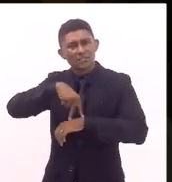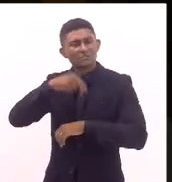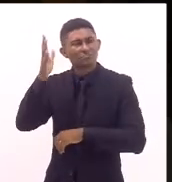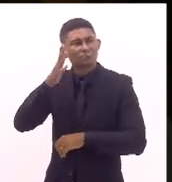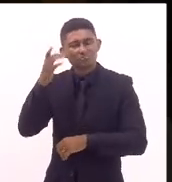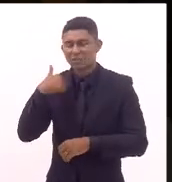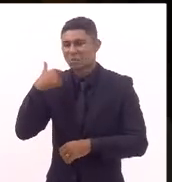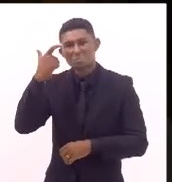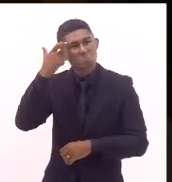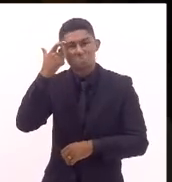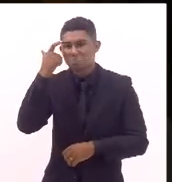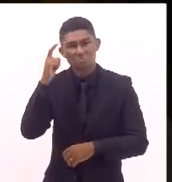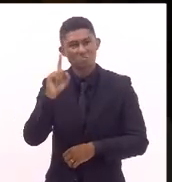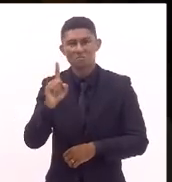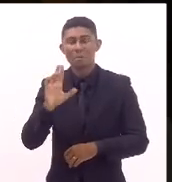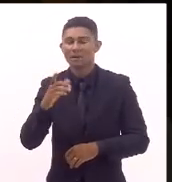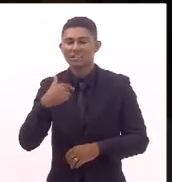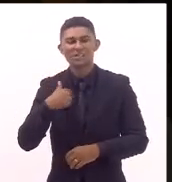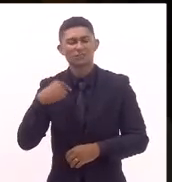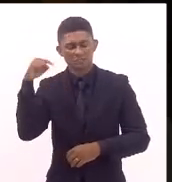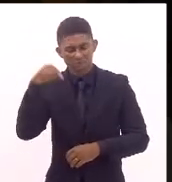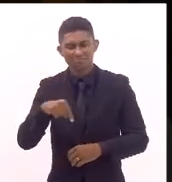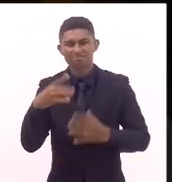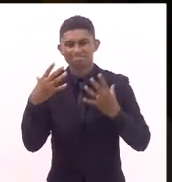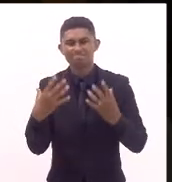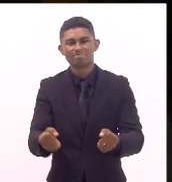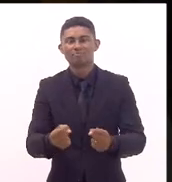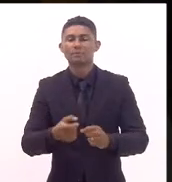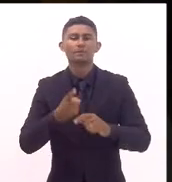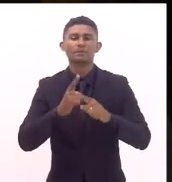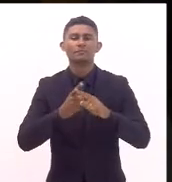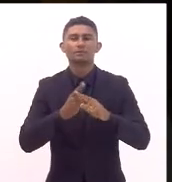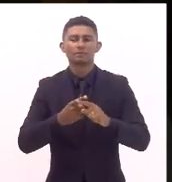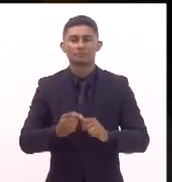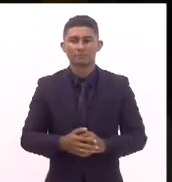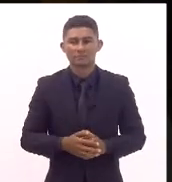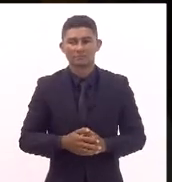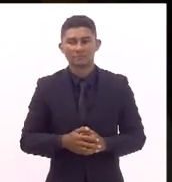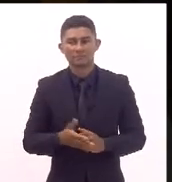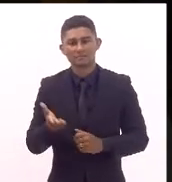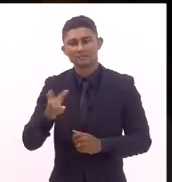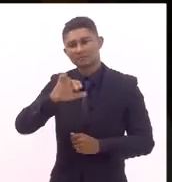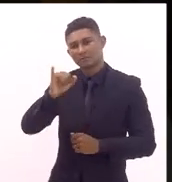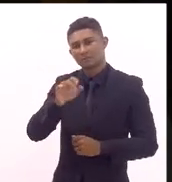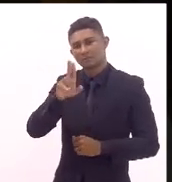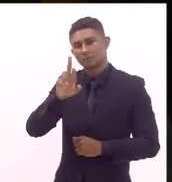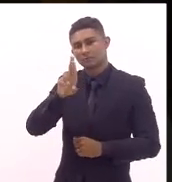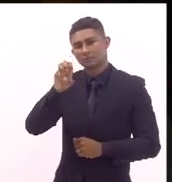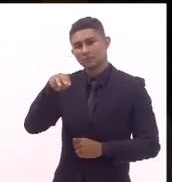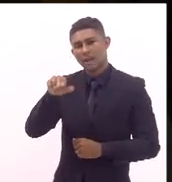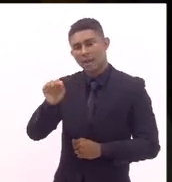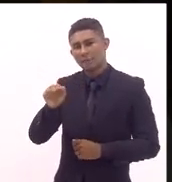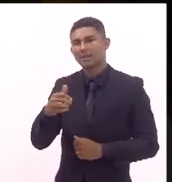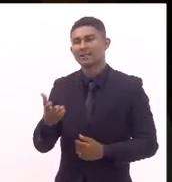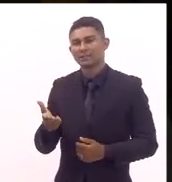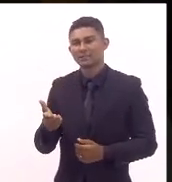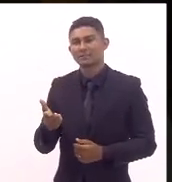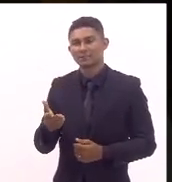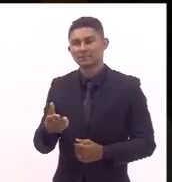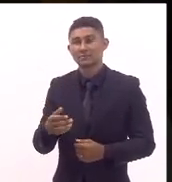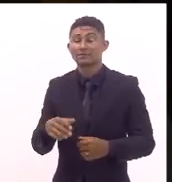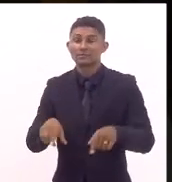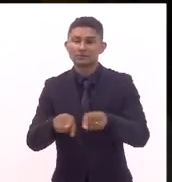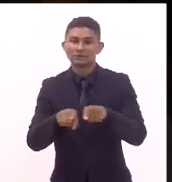mas me sinto compelido a fazê-lo sobretudo depois que a minha querida jurema e o encontro com a